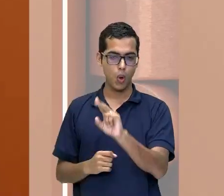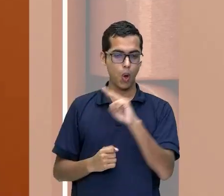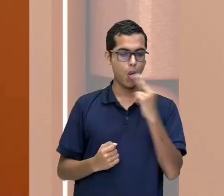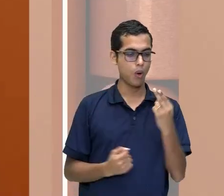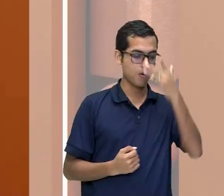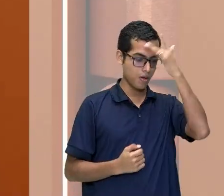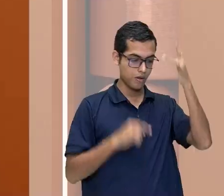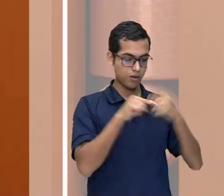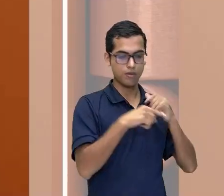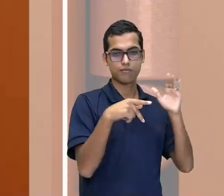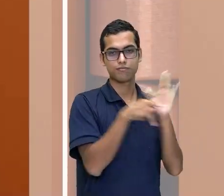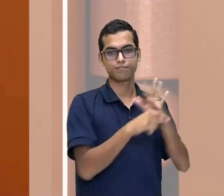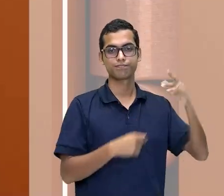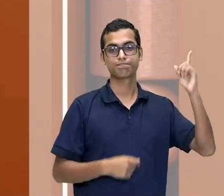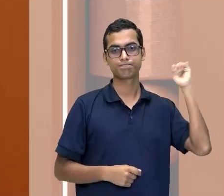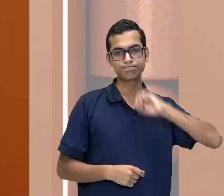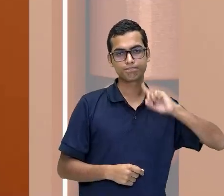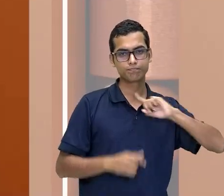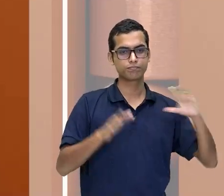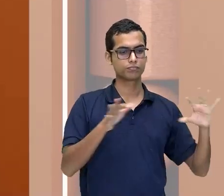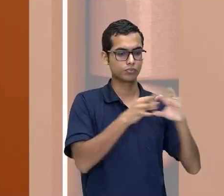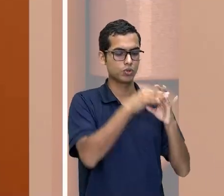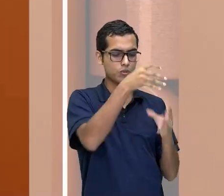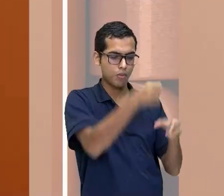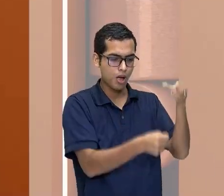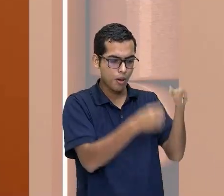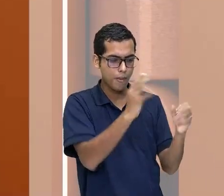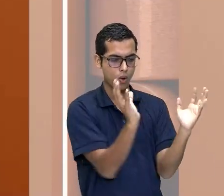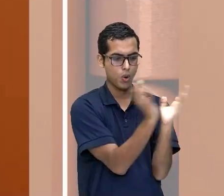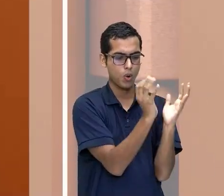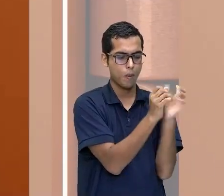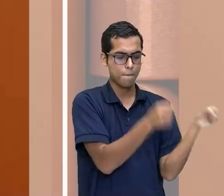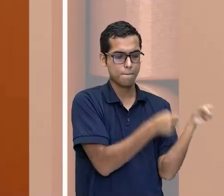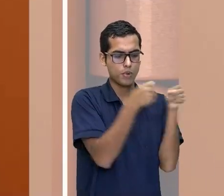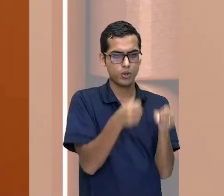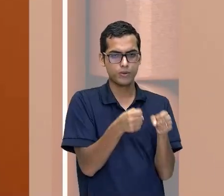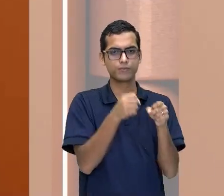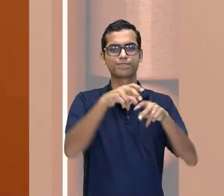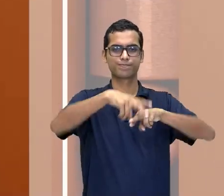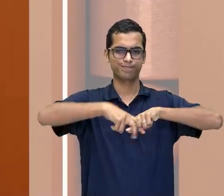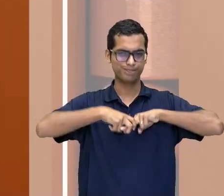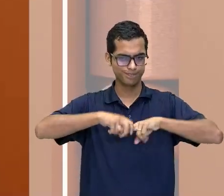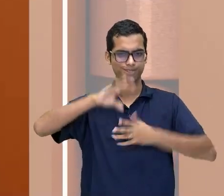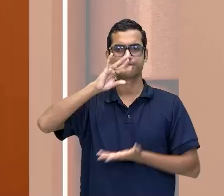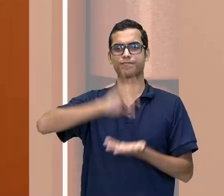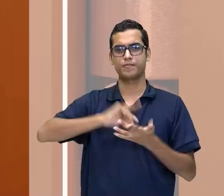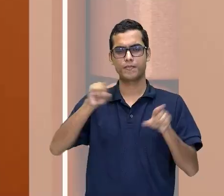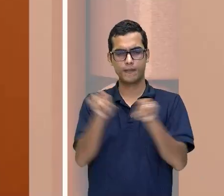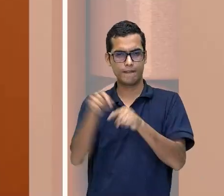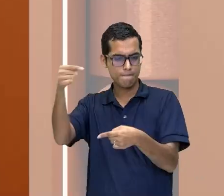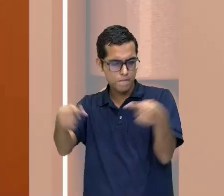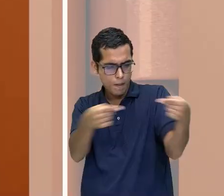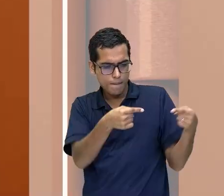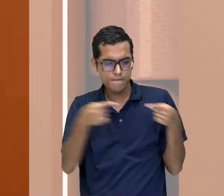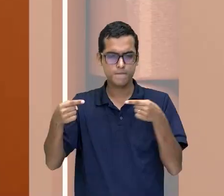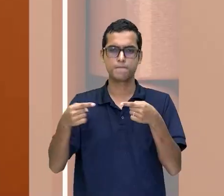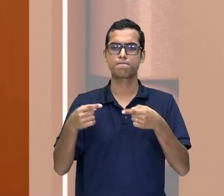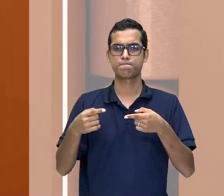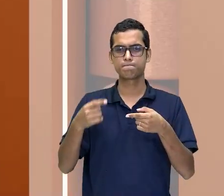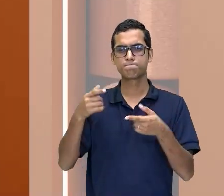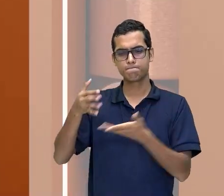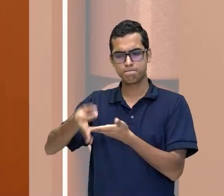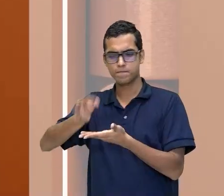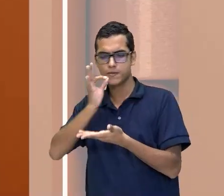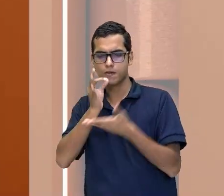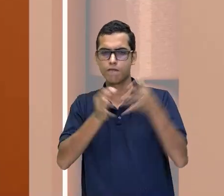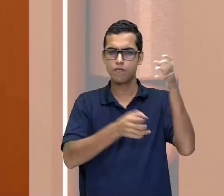ali à oligarquia produtora de leite. Por isso esse nome bem emblemático, política do café com leite.